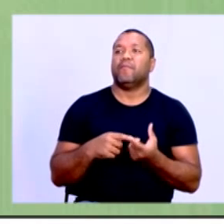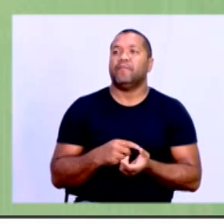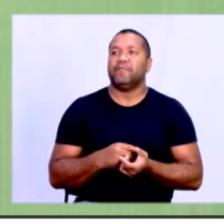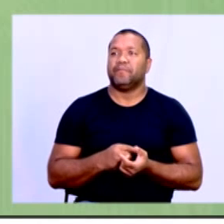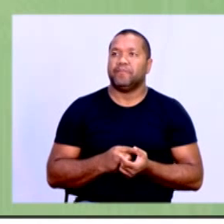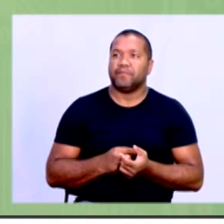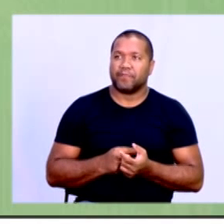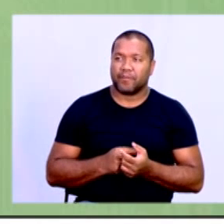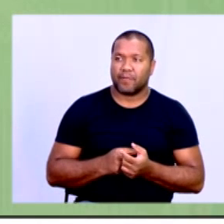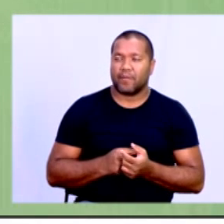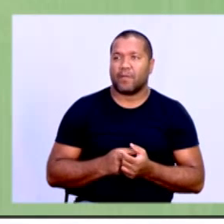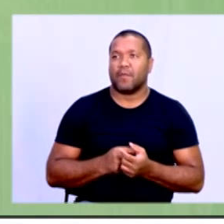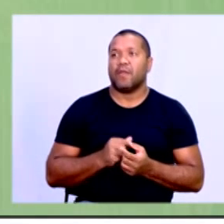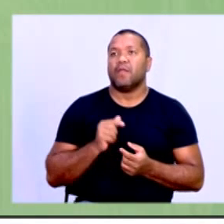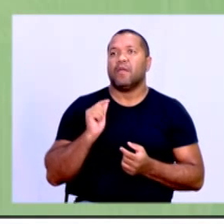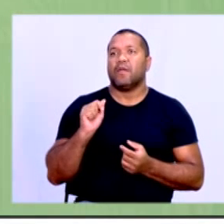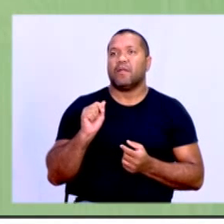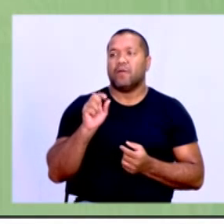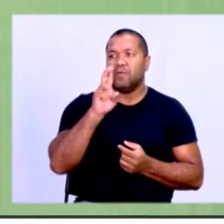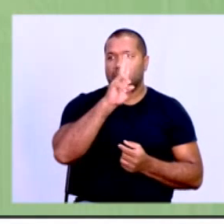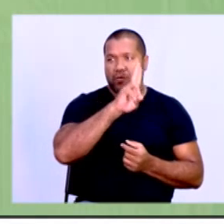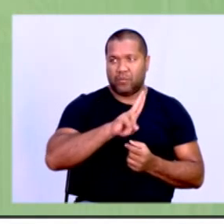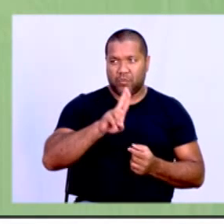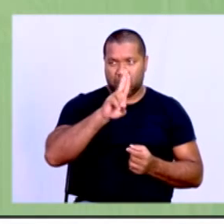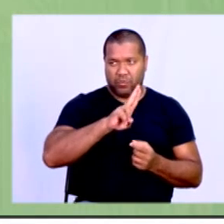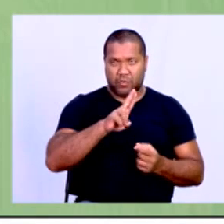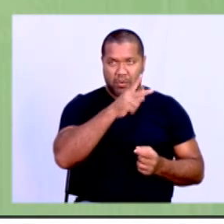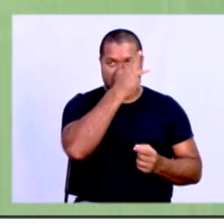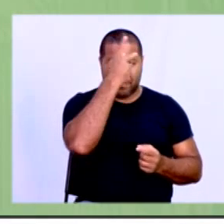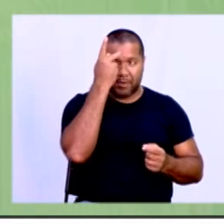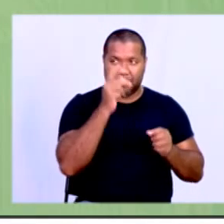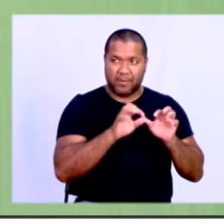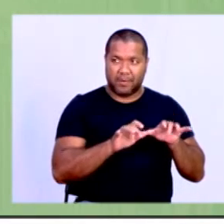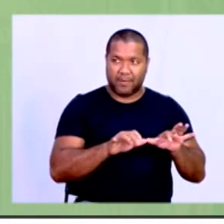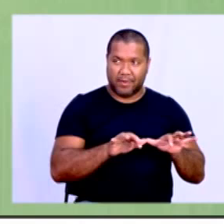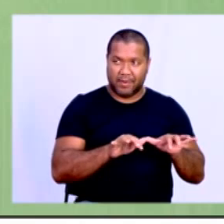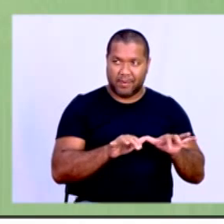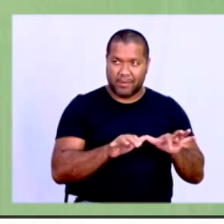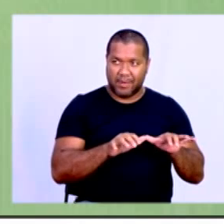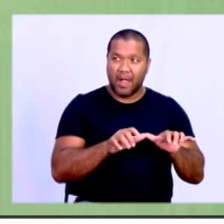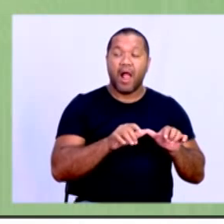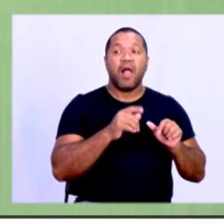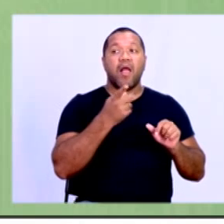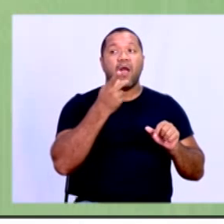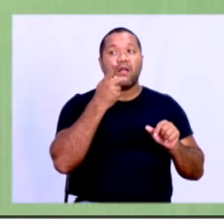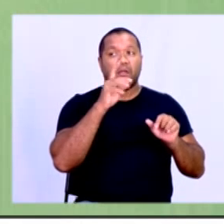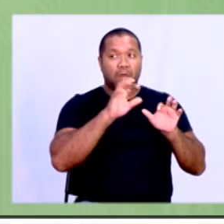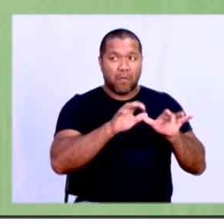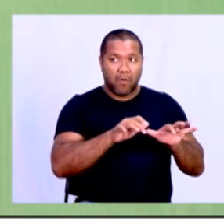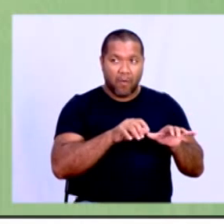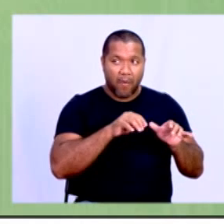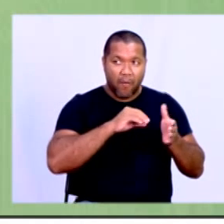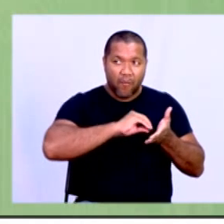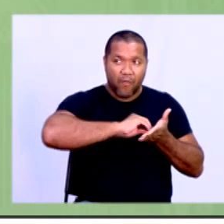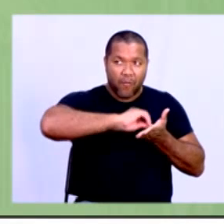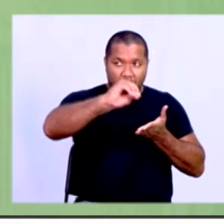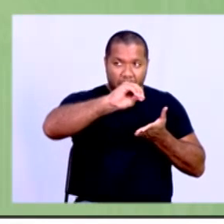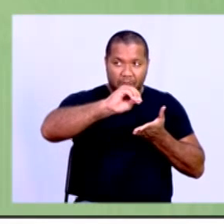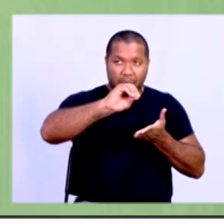Então, o usuário aqui, camaradinho aqui, quando ele manda uma requisição